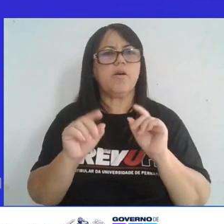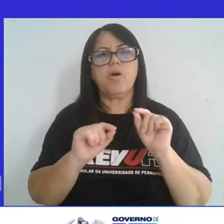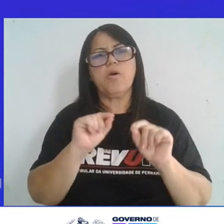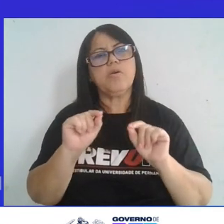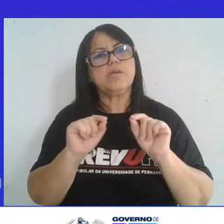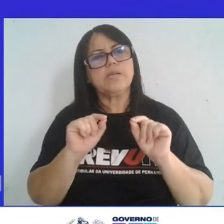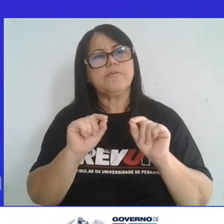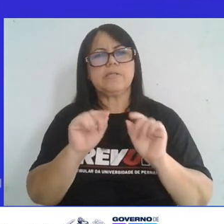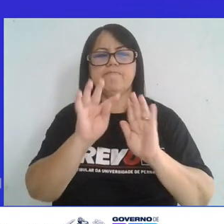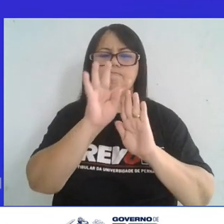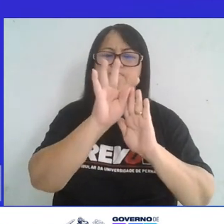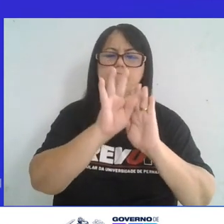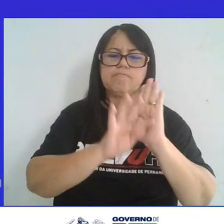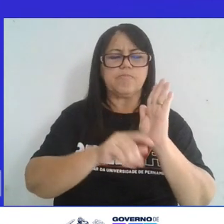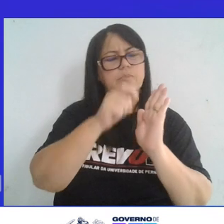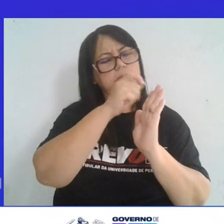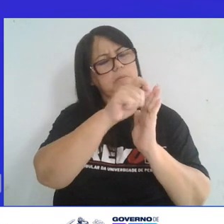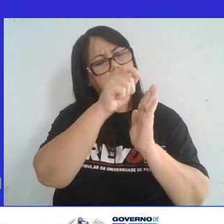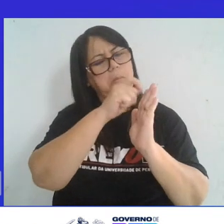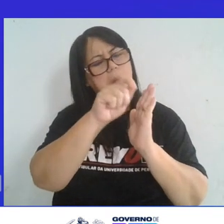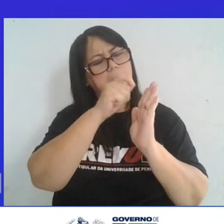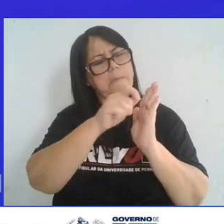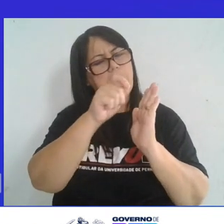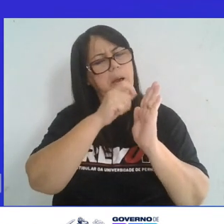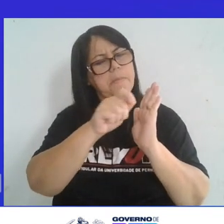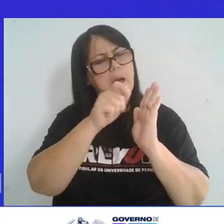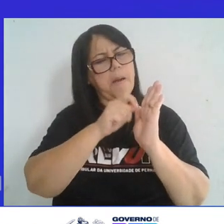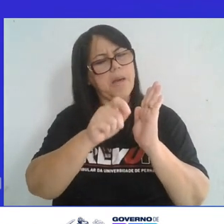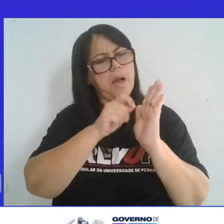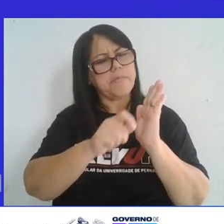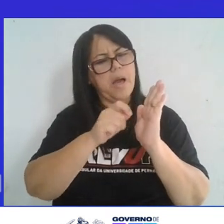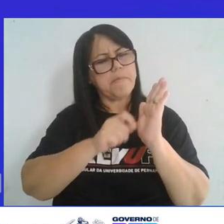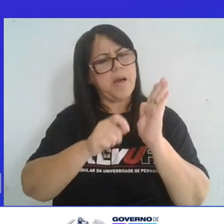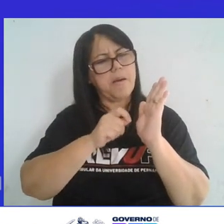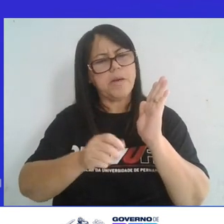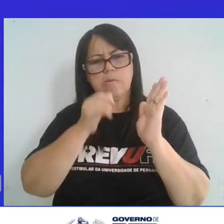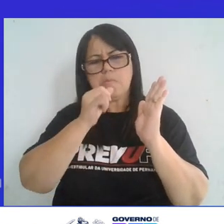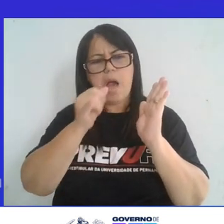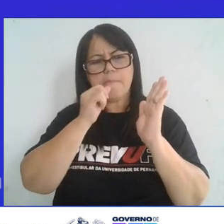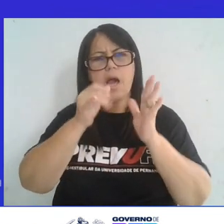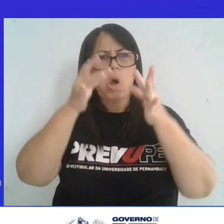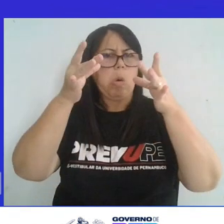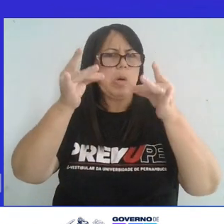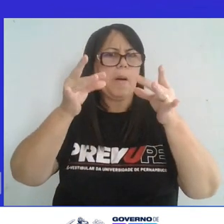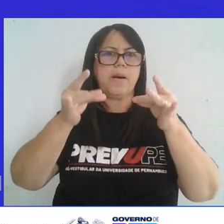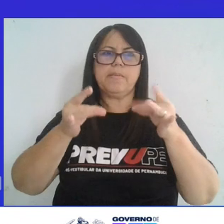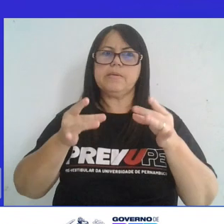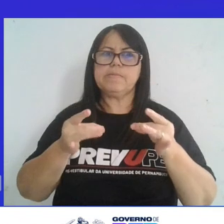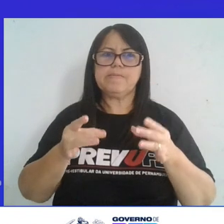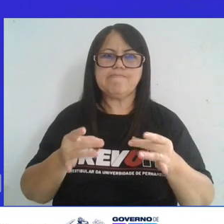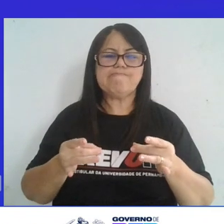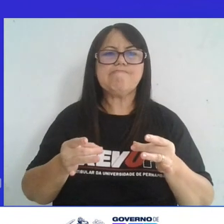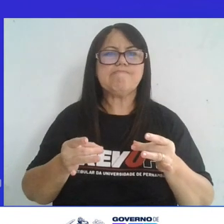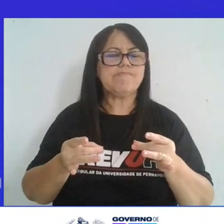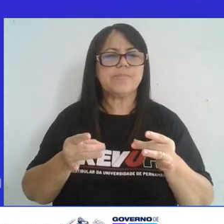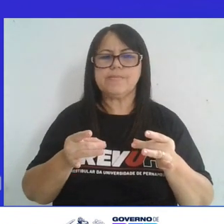né? Se você fez um texto lá e fez o texto predominantemente narrativo ou descritivo, né? Então, o seu texto